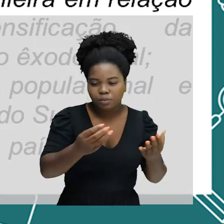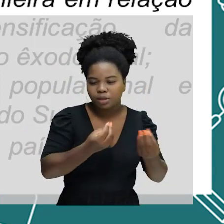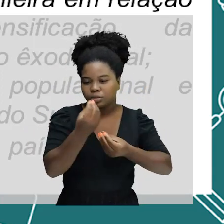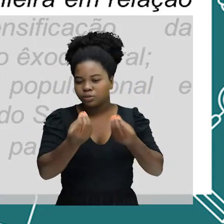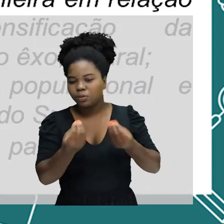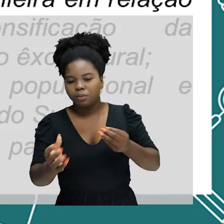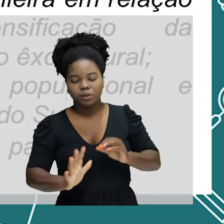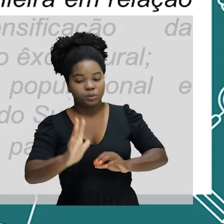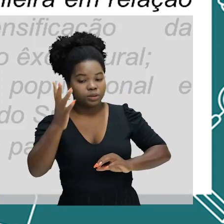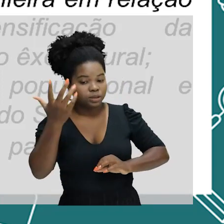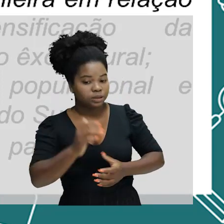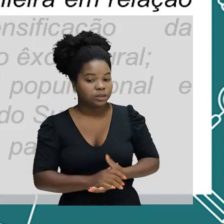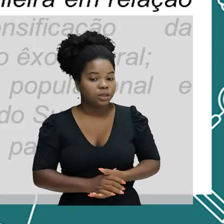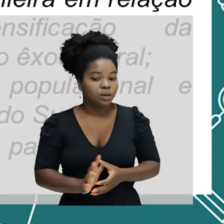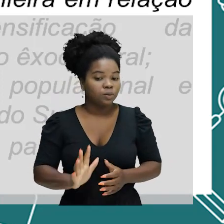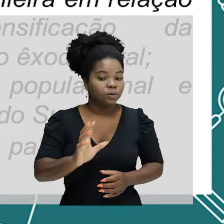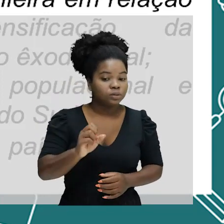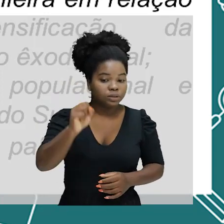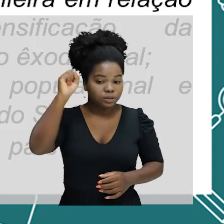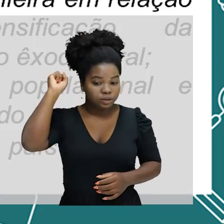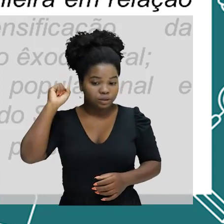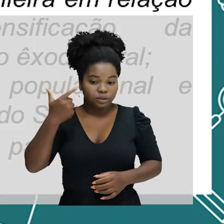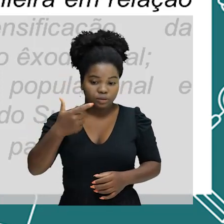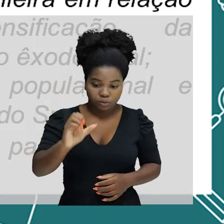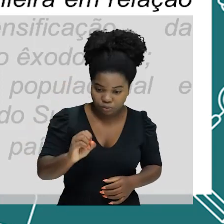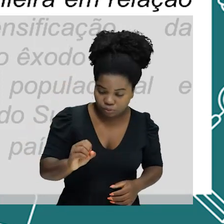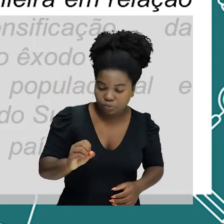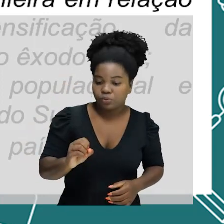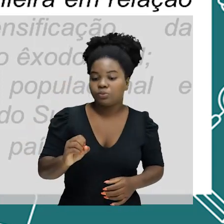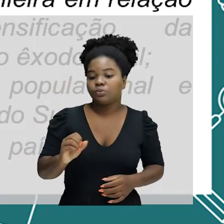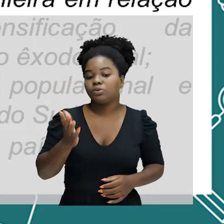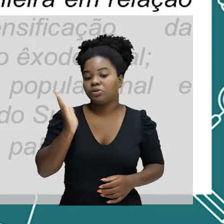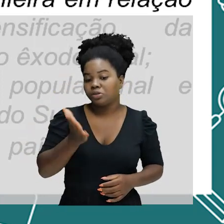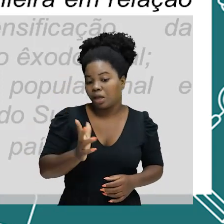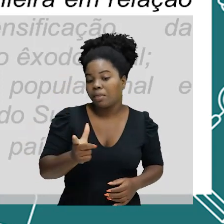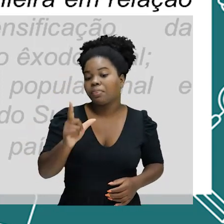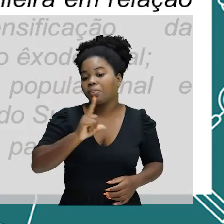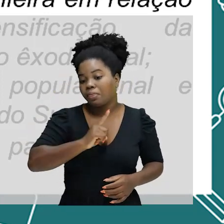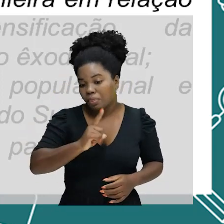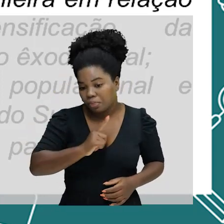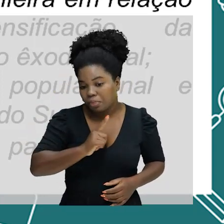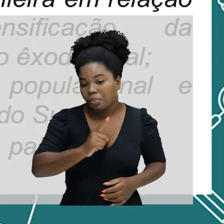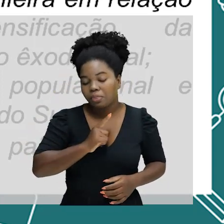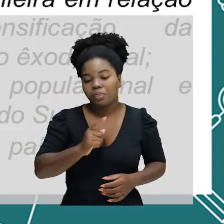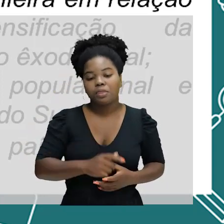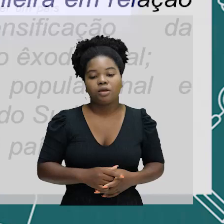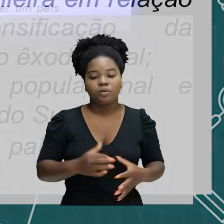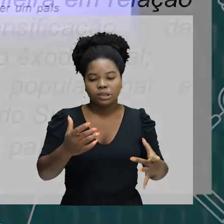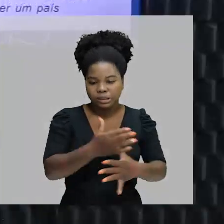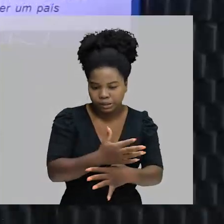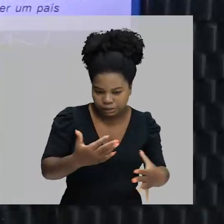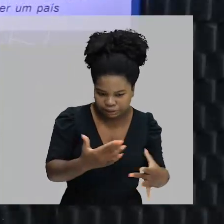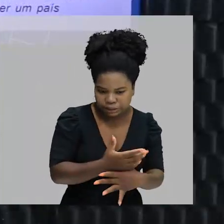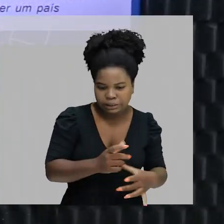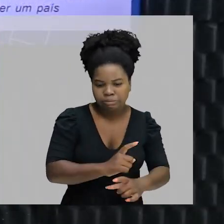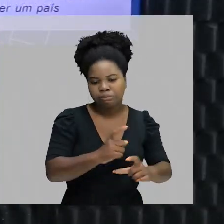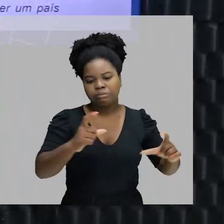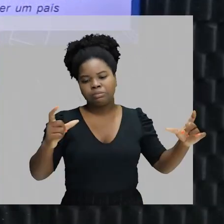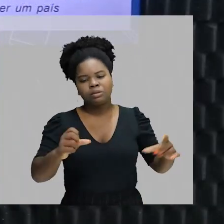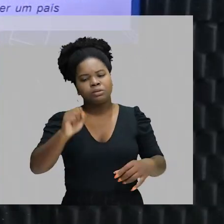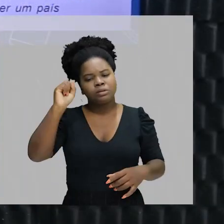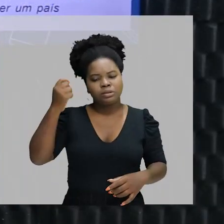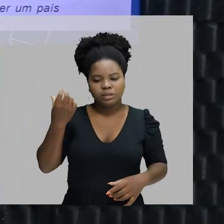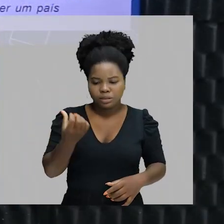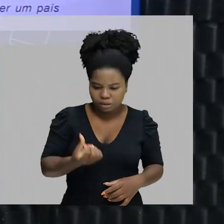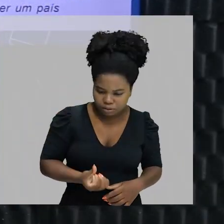urbanização brasileira, ela vai ocorrer nos séculos anteriores, ou seja, já vão existir centros urbanos, tanto ali no século